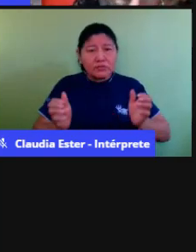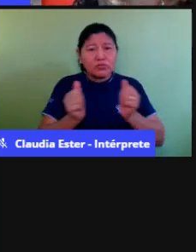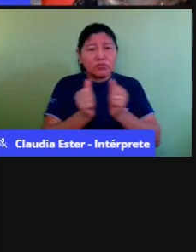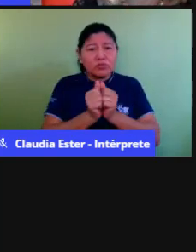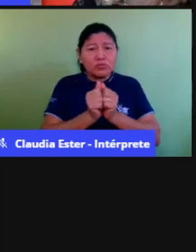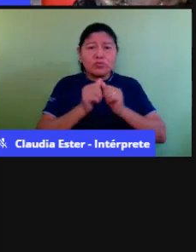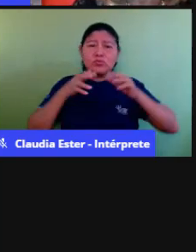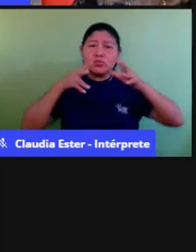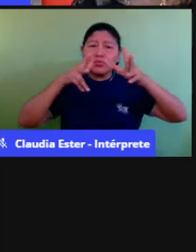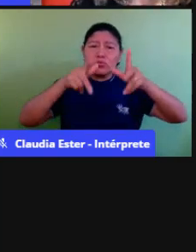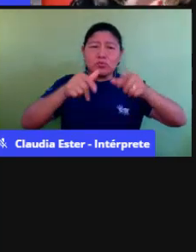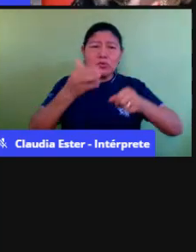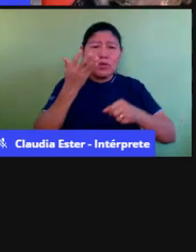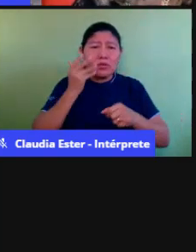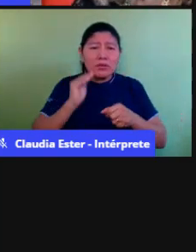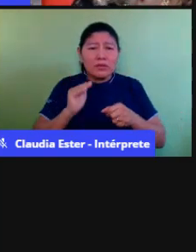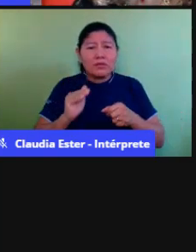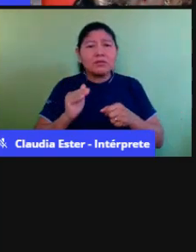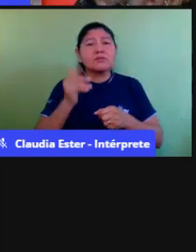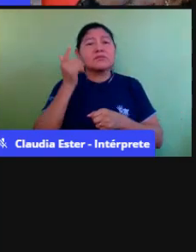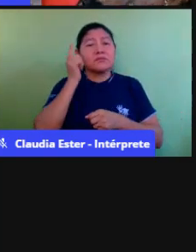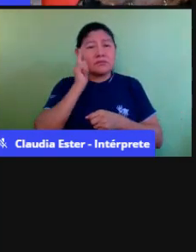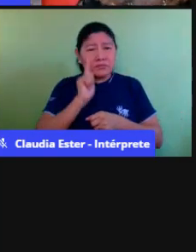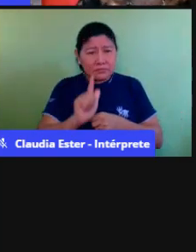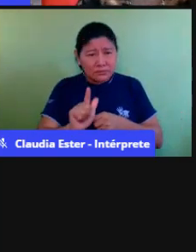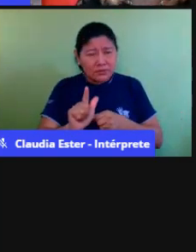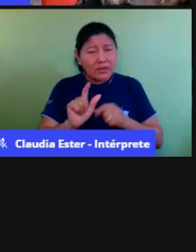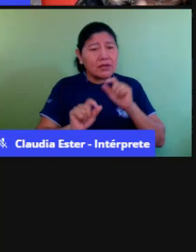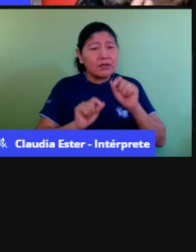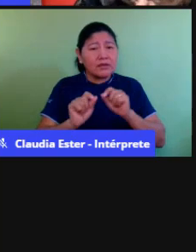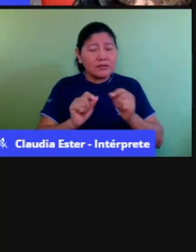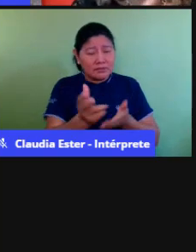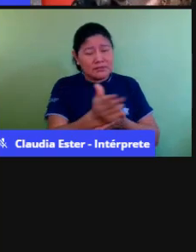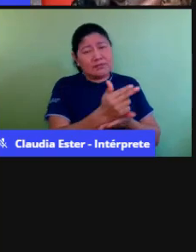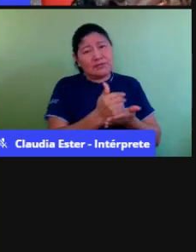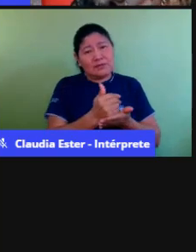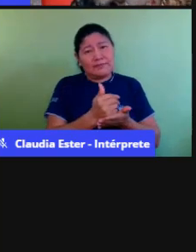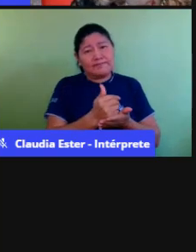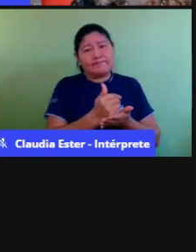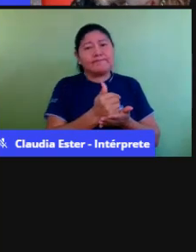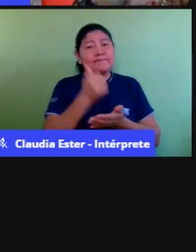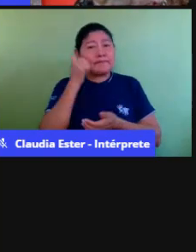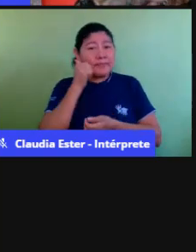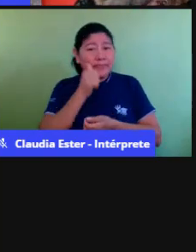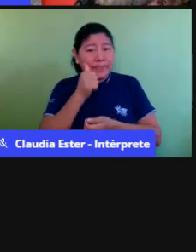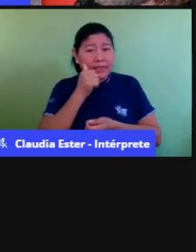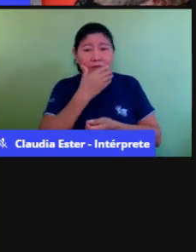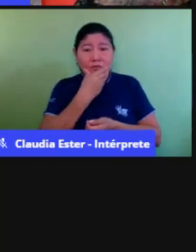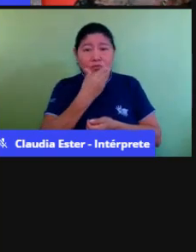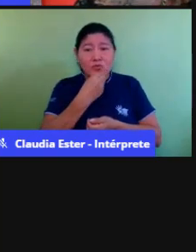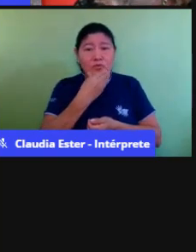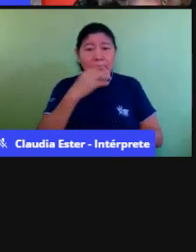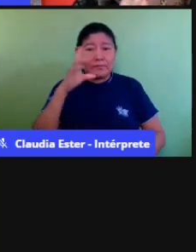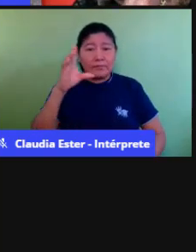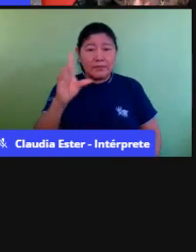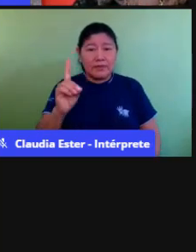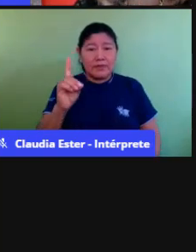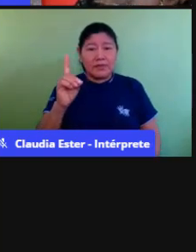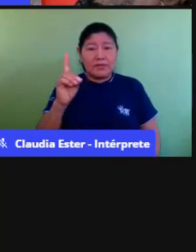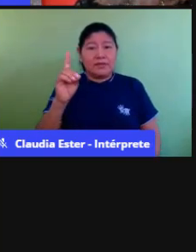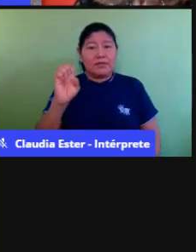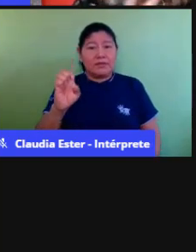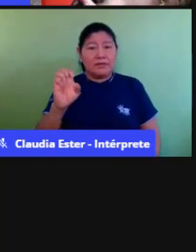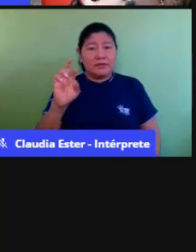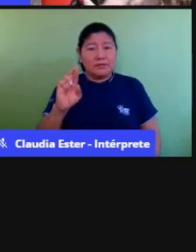gosta de desenhar. E Edith Derdick fala o seguinte, que devemos dar várias oportunidades para